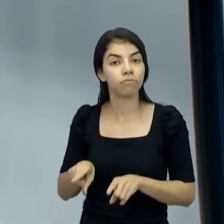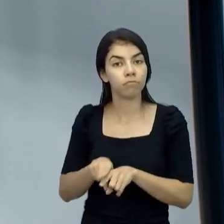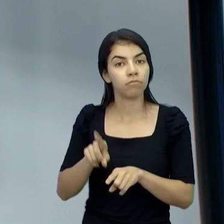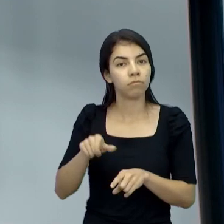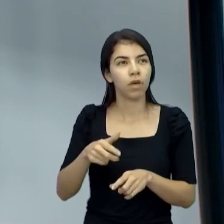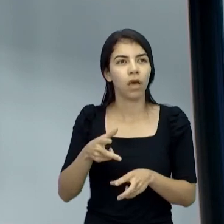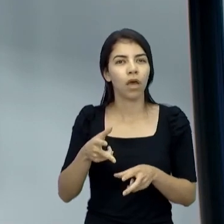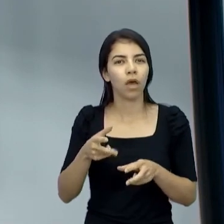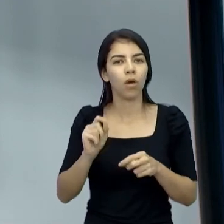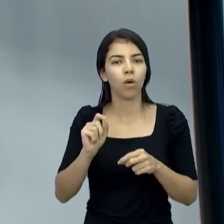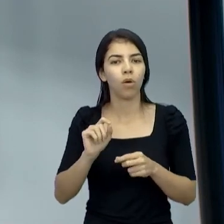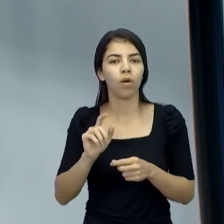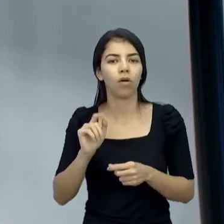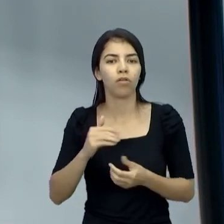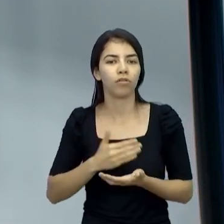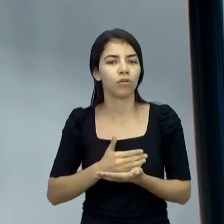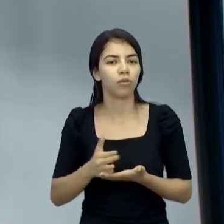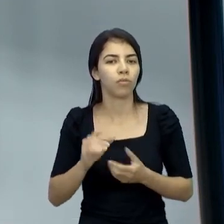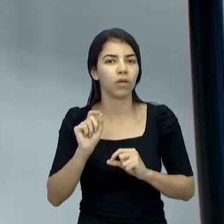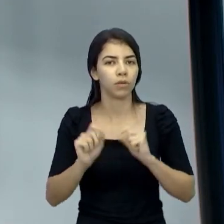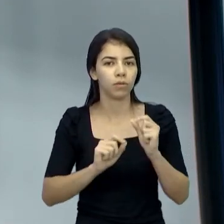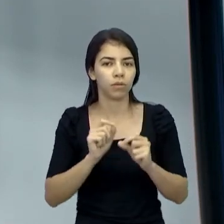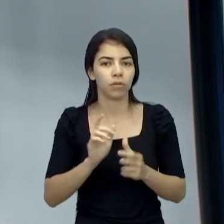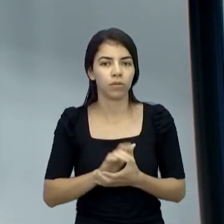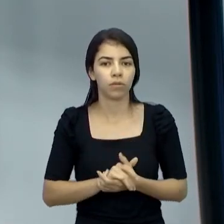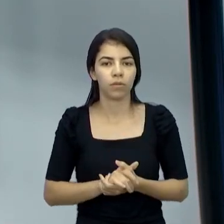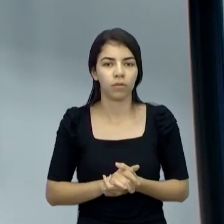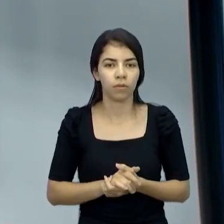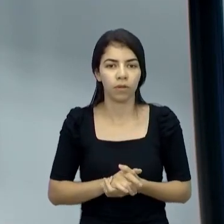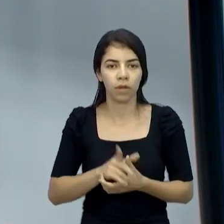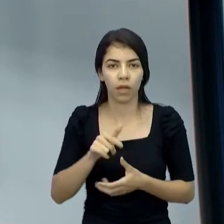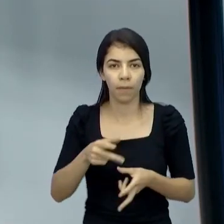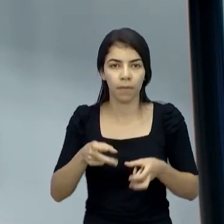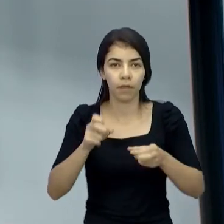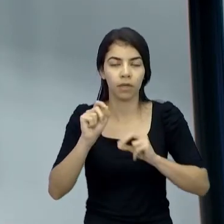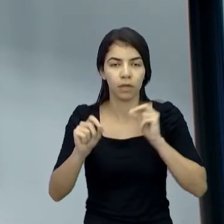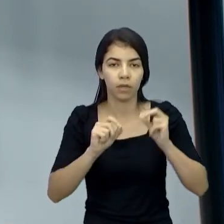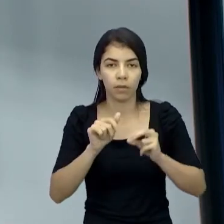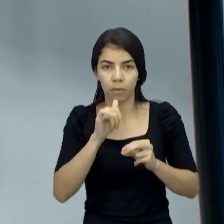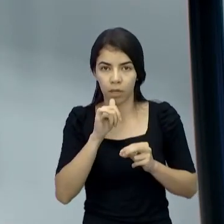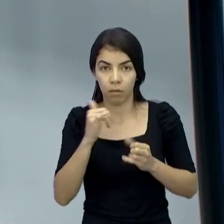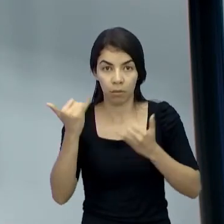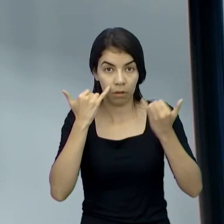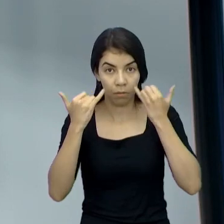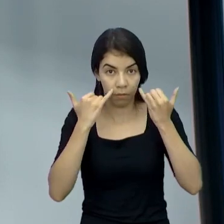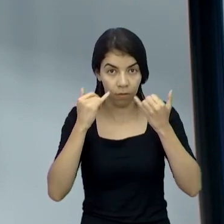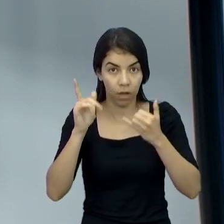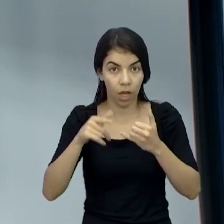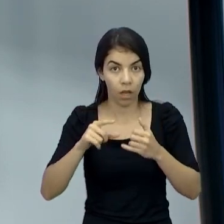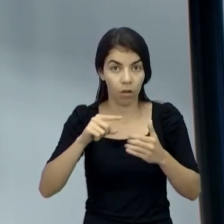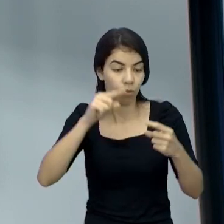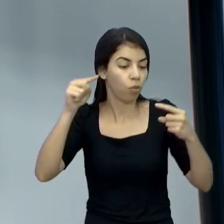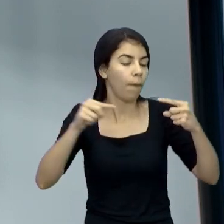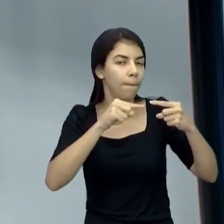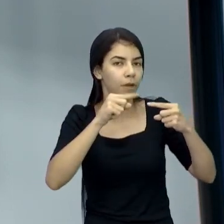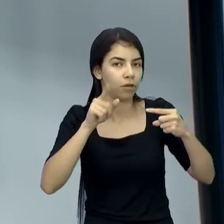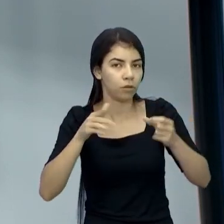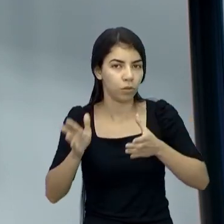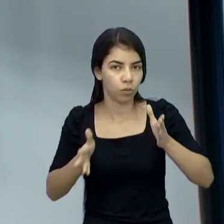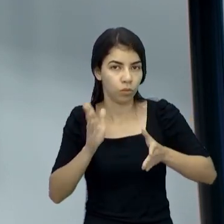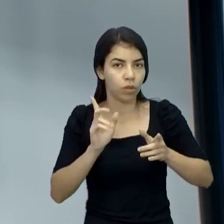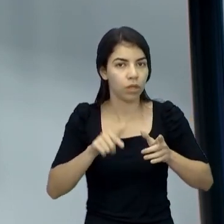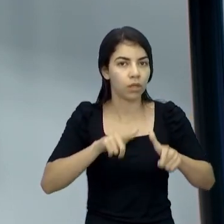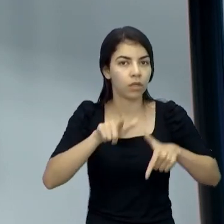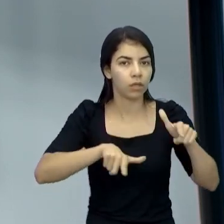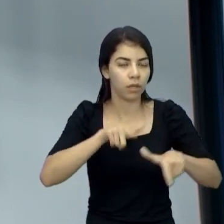já começa o quê? Começa aquele monte de dados. Você percebe que numa informação, num objetivo, né, que é trabalhar,